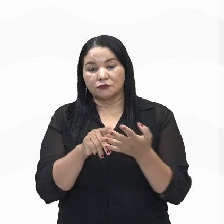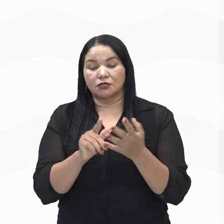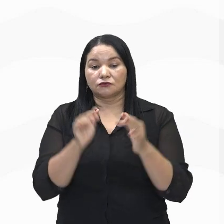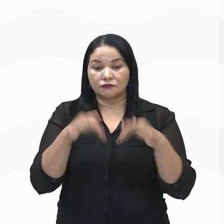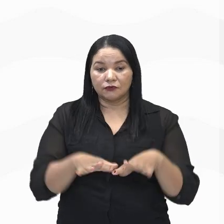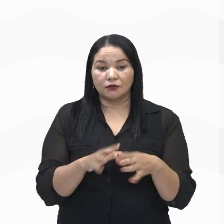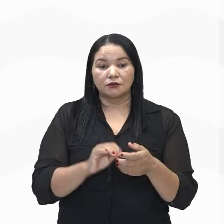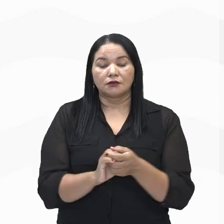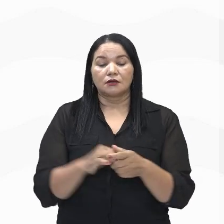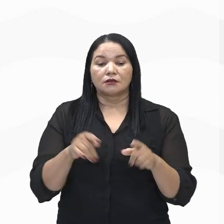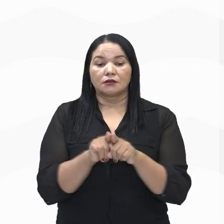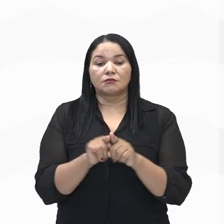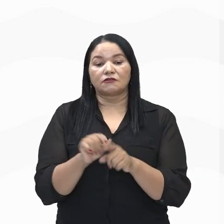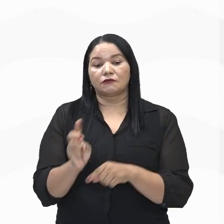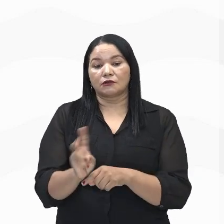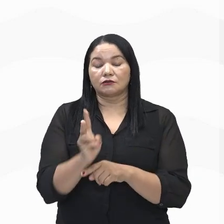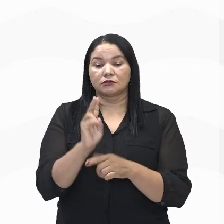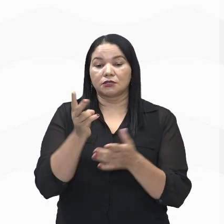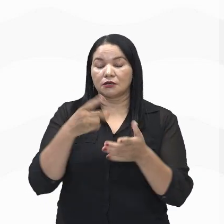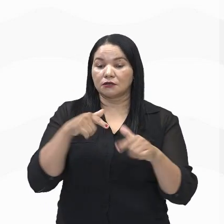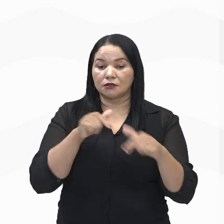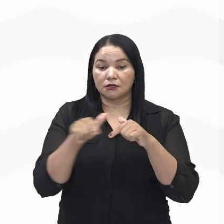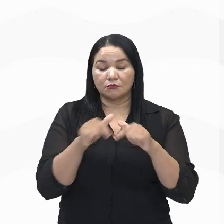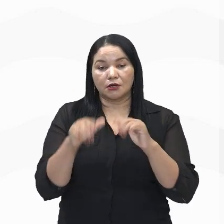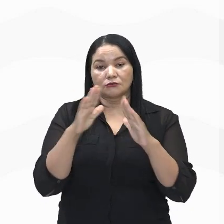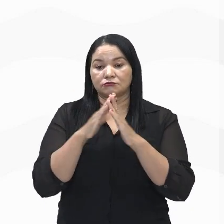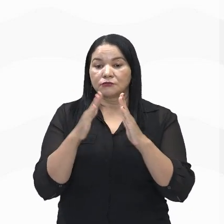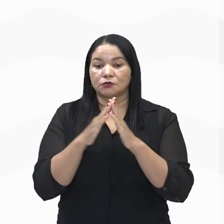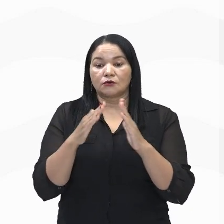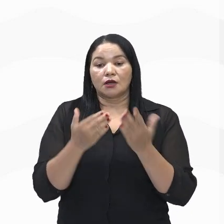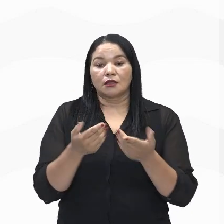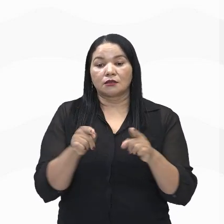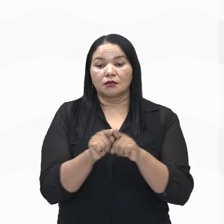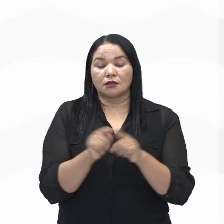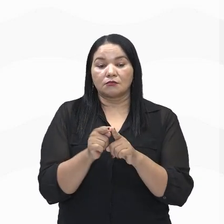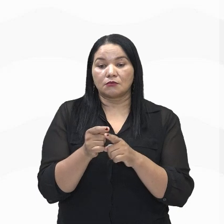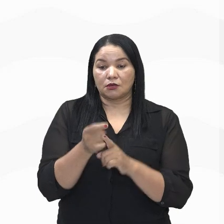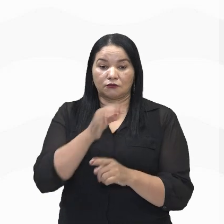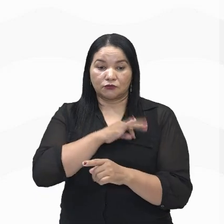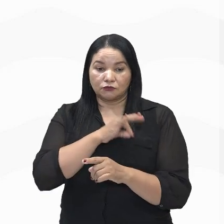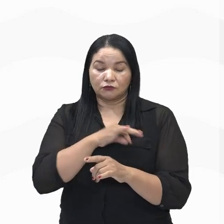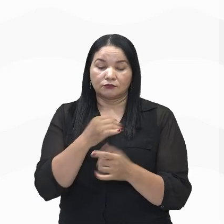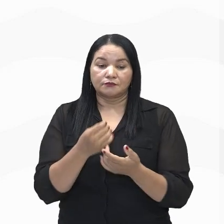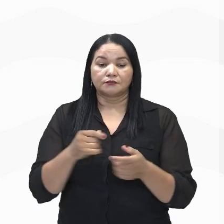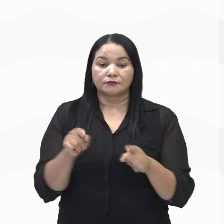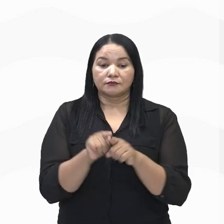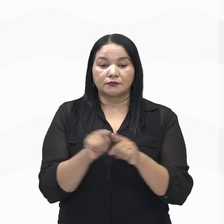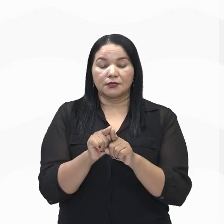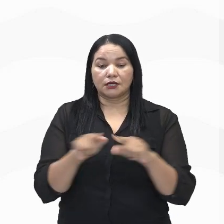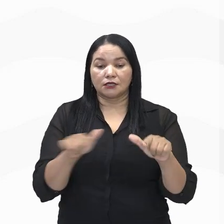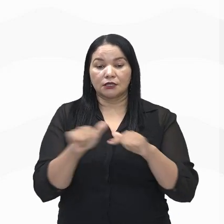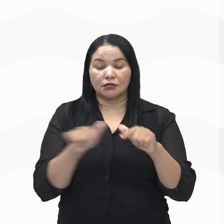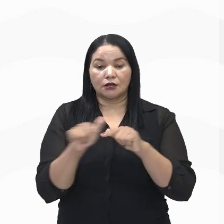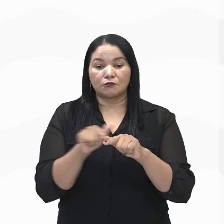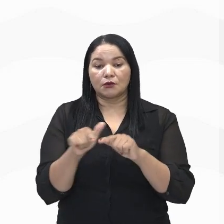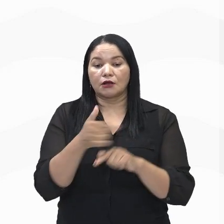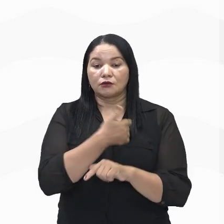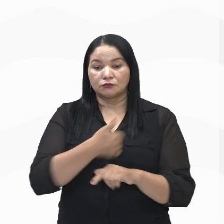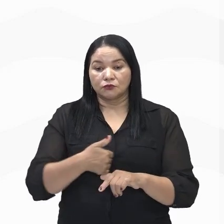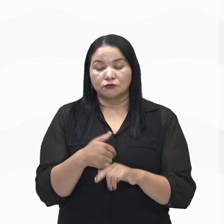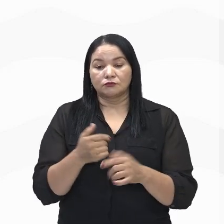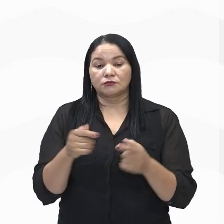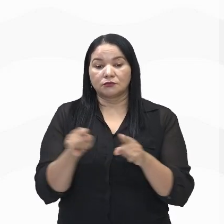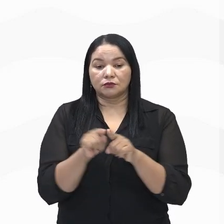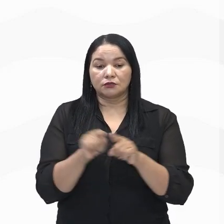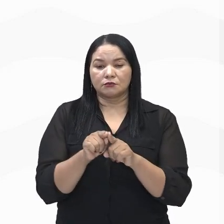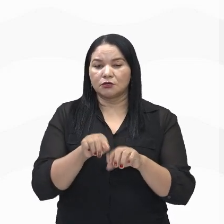valorizar o trabalho doméstico não remunerado, promovendo serviços públicos, infraestrutura e